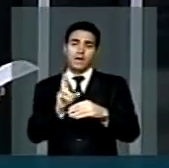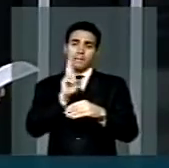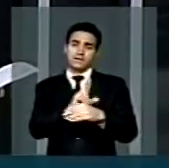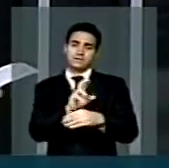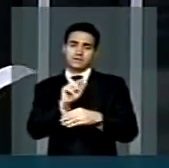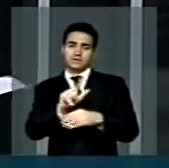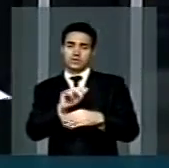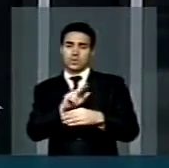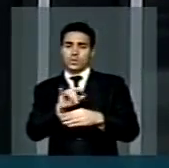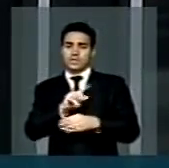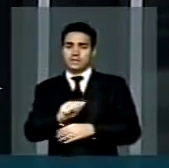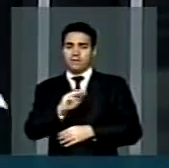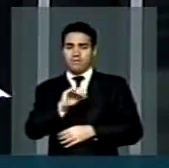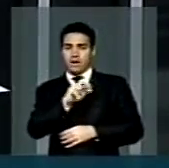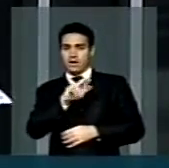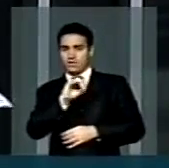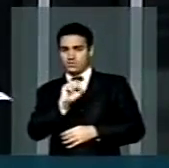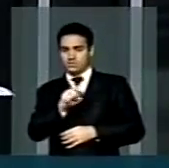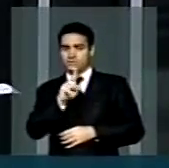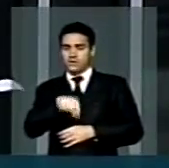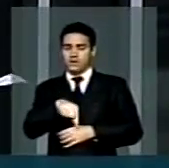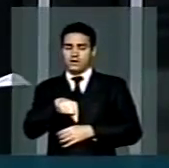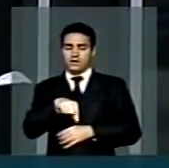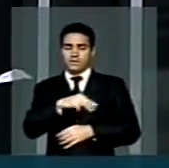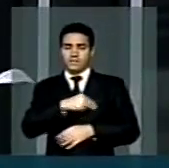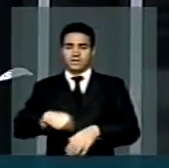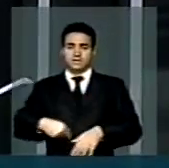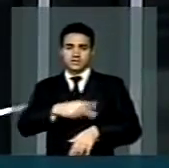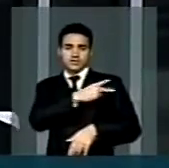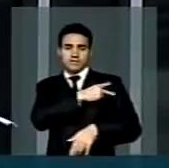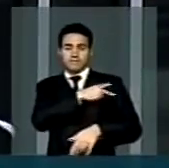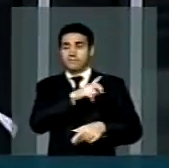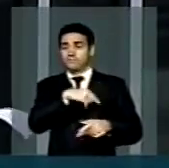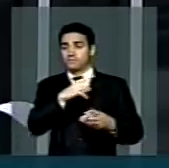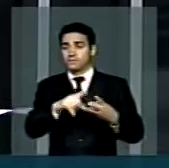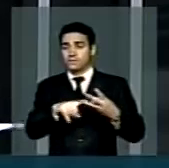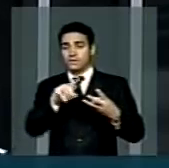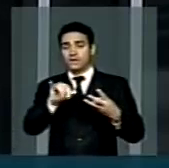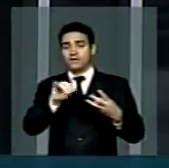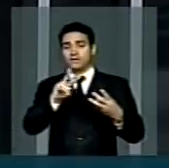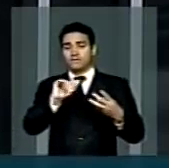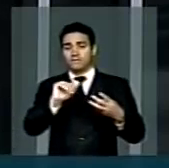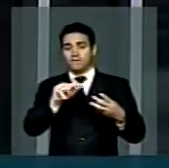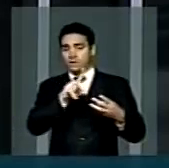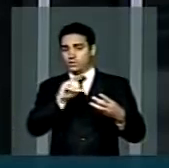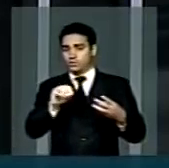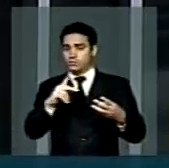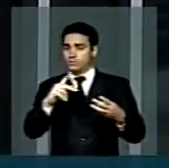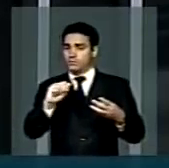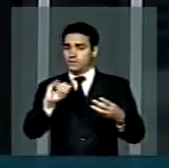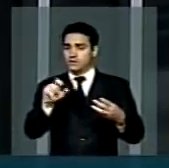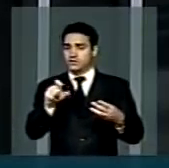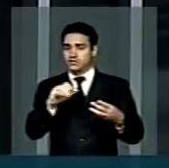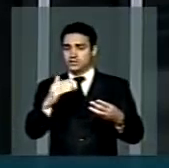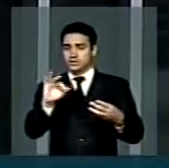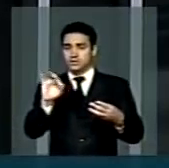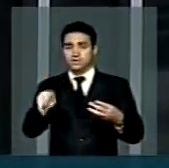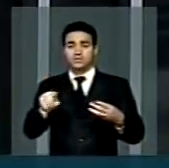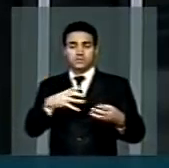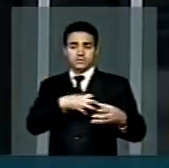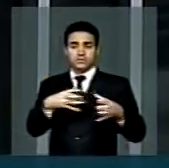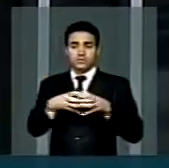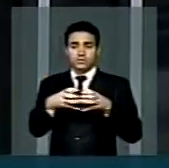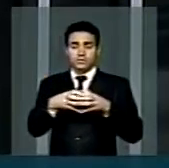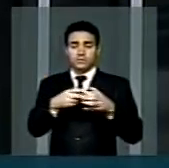Barros, que é a ministra de Estado, chefe dessa secretaria. Saudar o Ivaldo Paixão, nosso companheiro, presidente do Movimento Negro